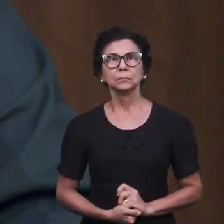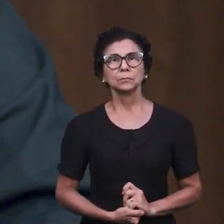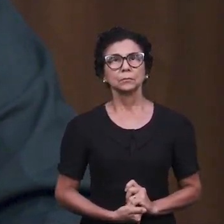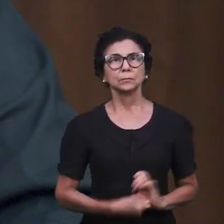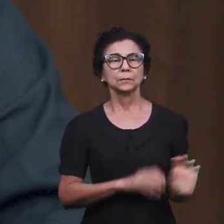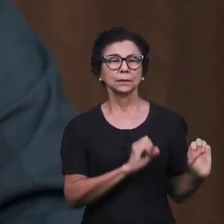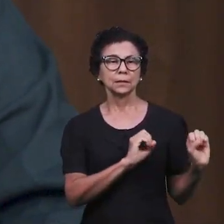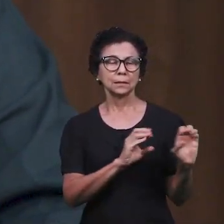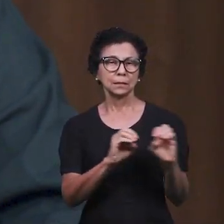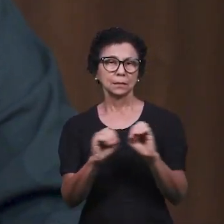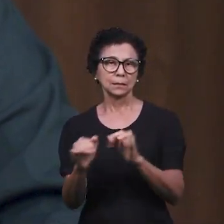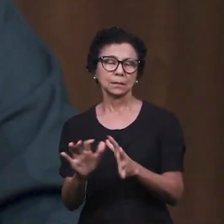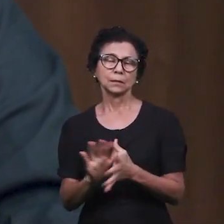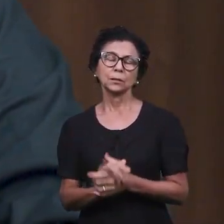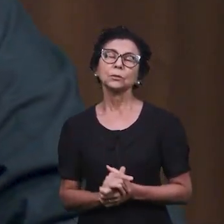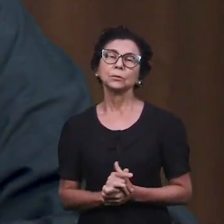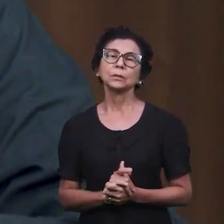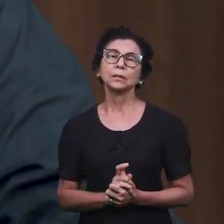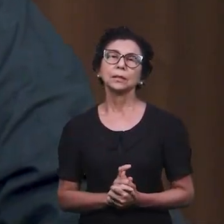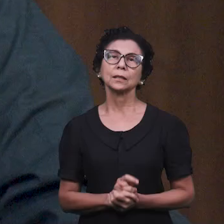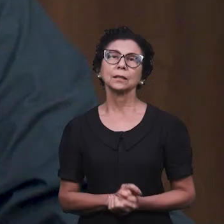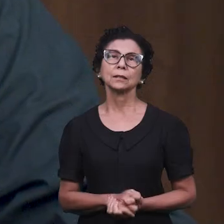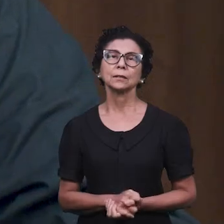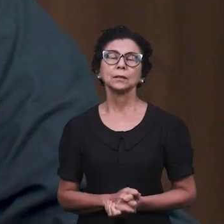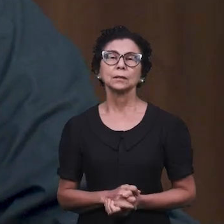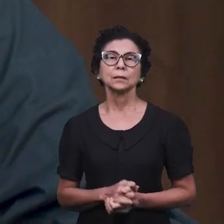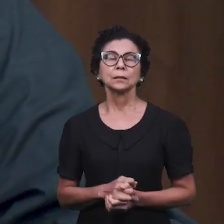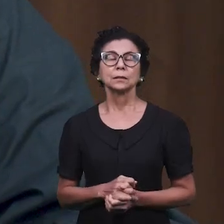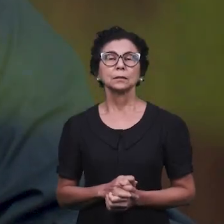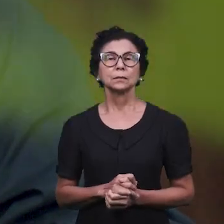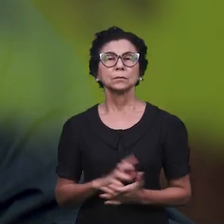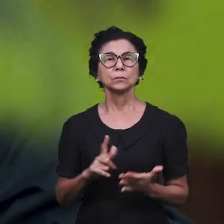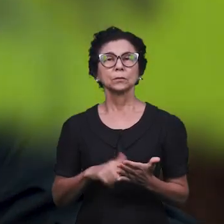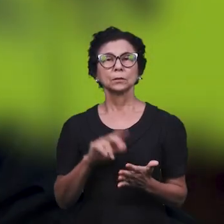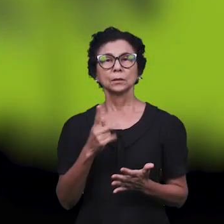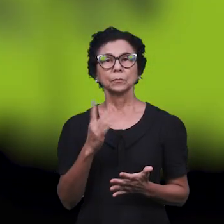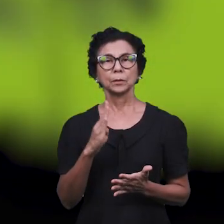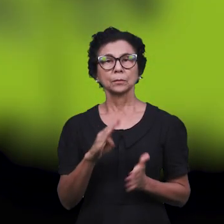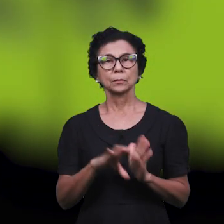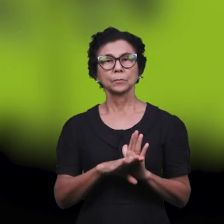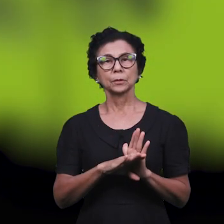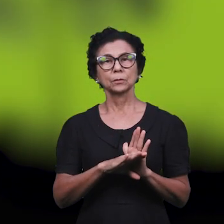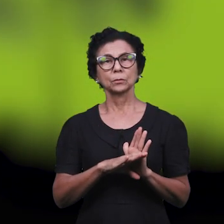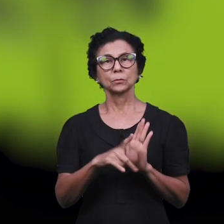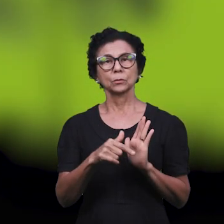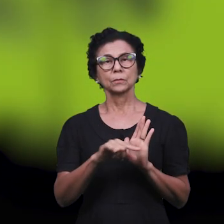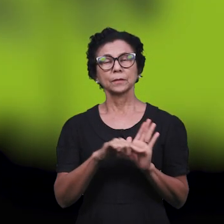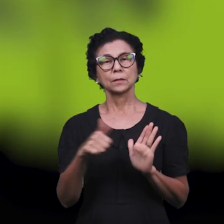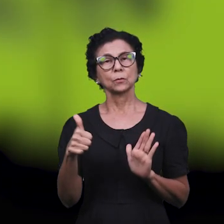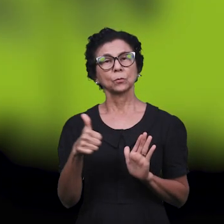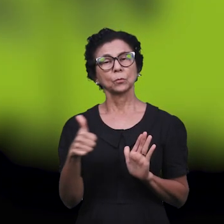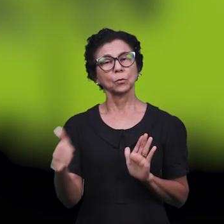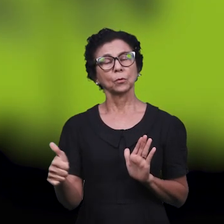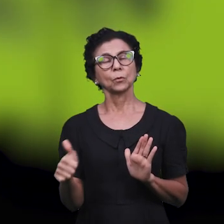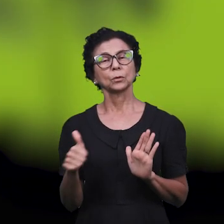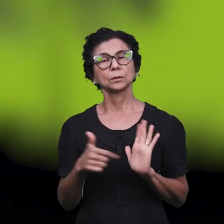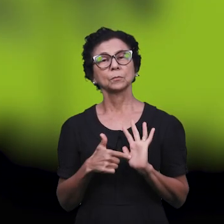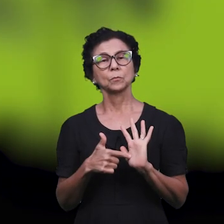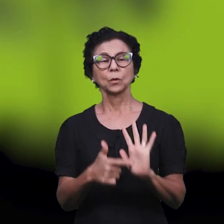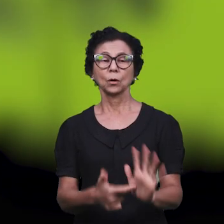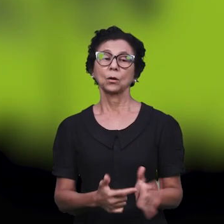de esperança, como nos lembra Hebreus 12:11. Na verdade, nenhuma